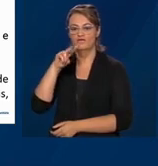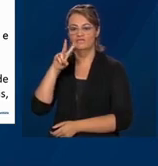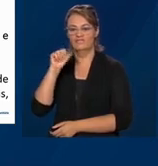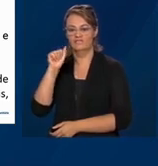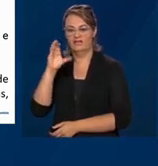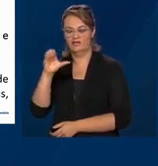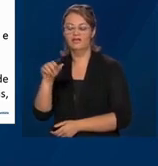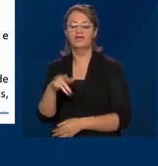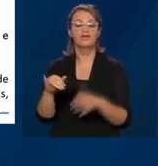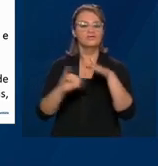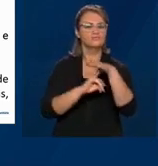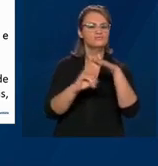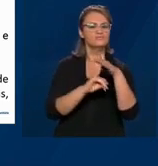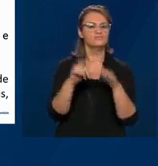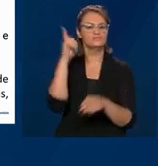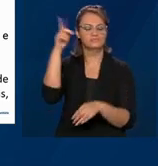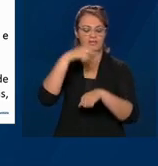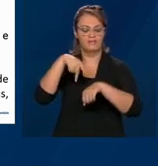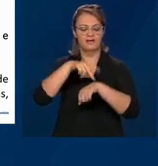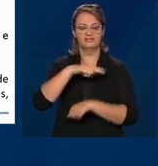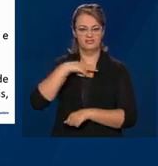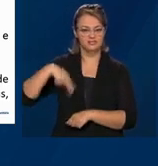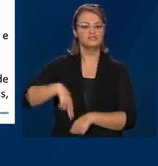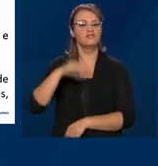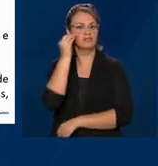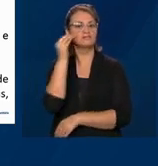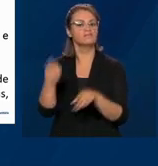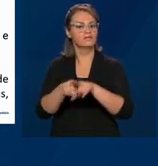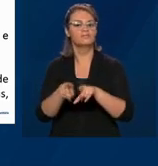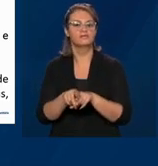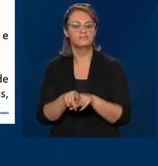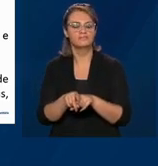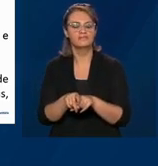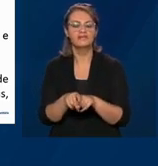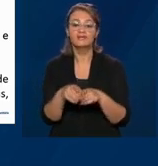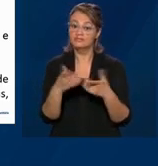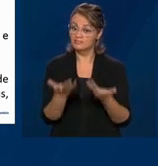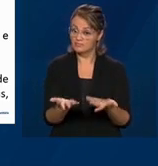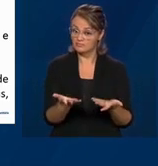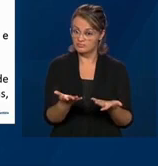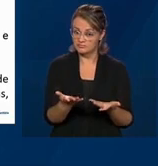of Food and Drug Control na China. Ou seja, tiveram